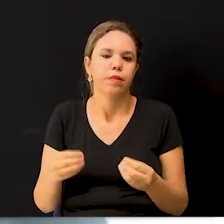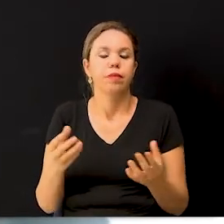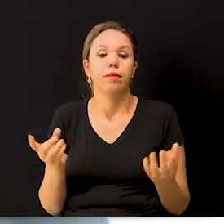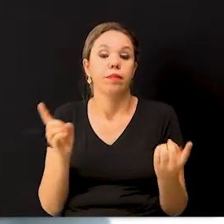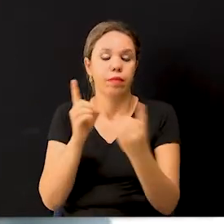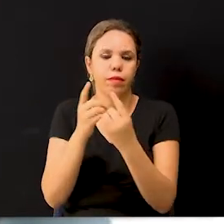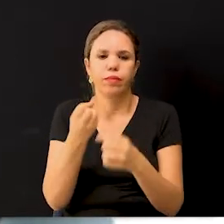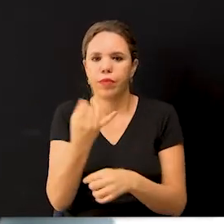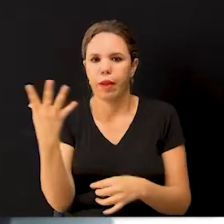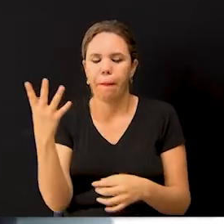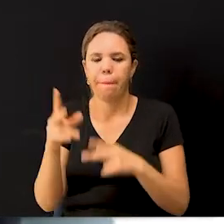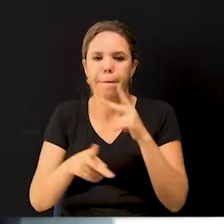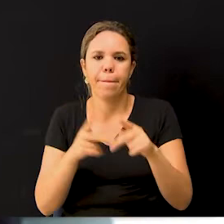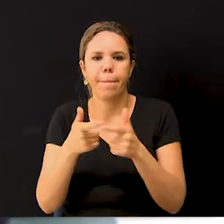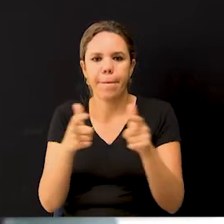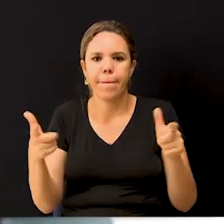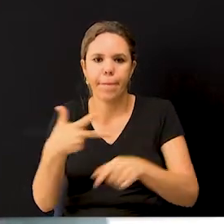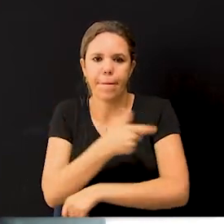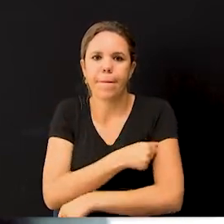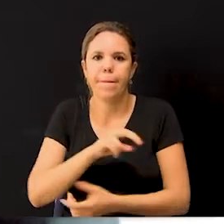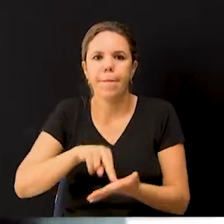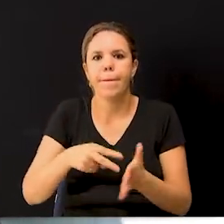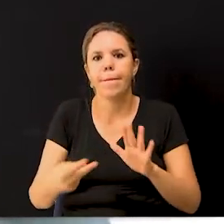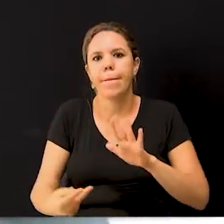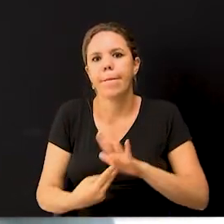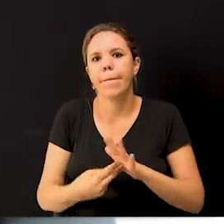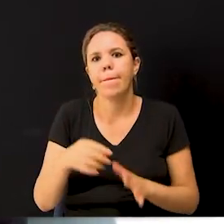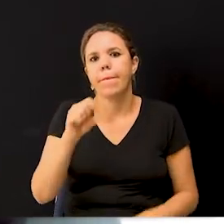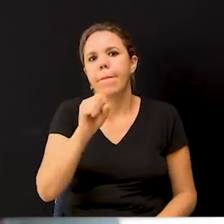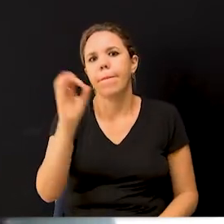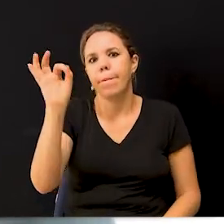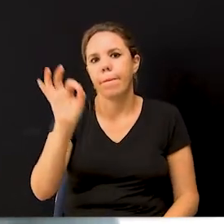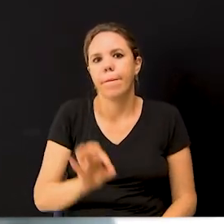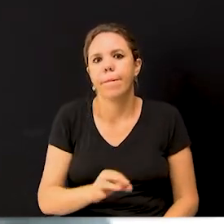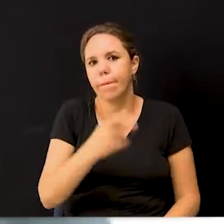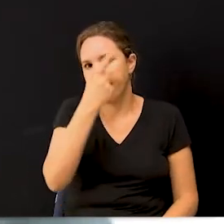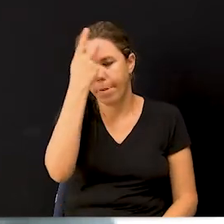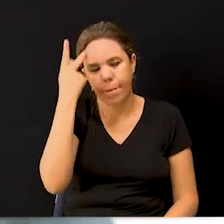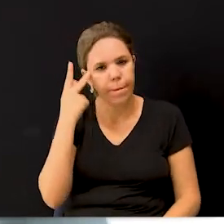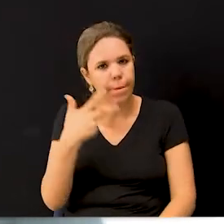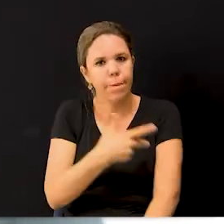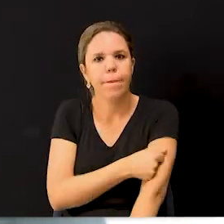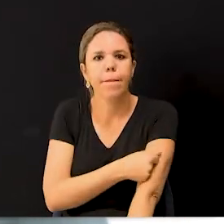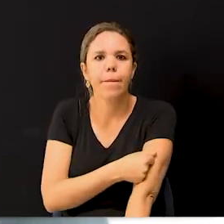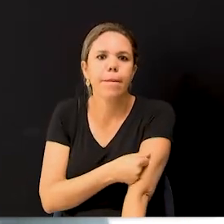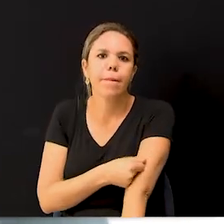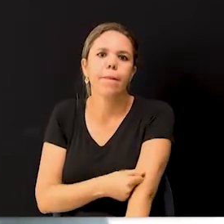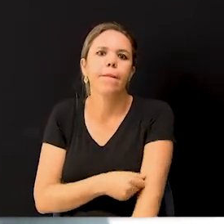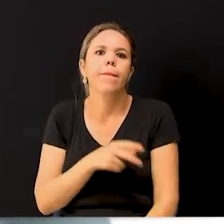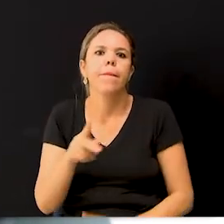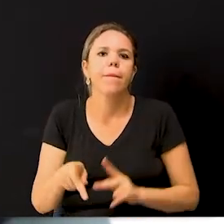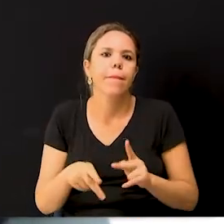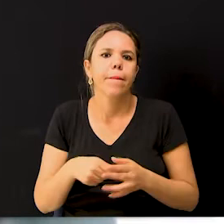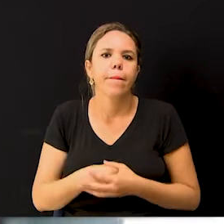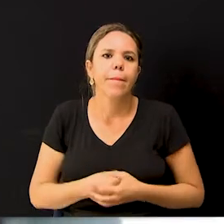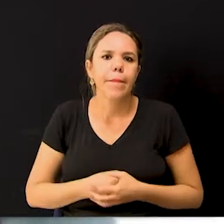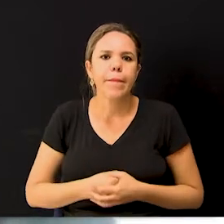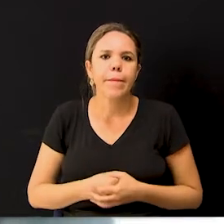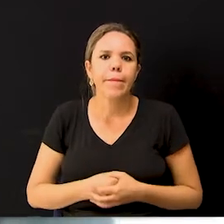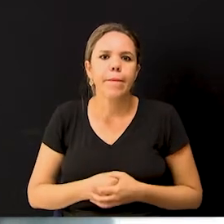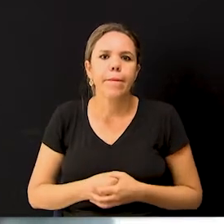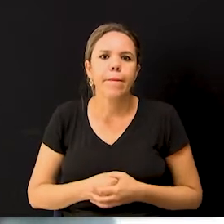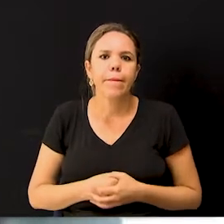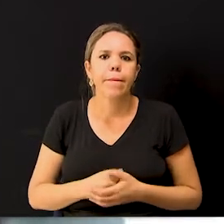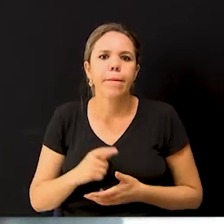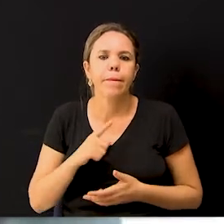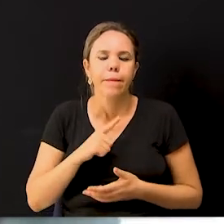uma cobertura vacinal. O que isso significa? Significa cerca de 80% das pessoas estarem vacinadas. As pessoas vacinadas,